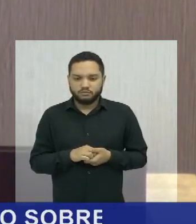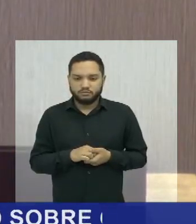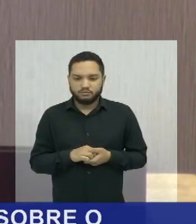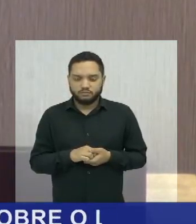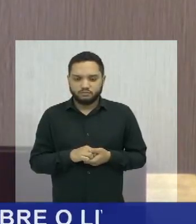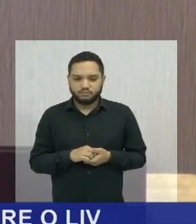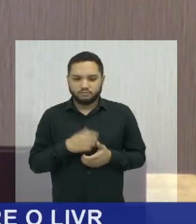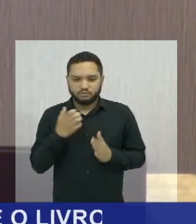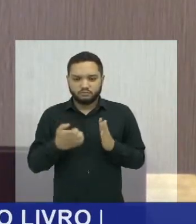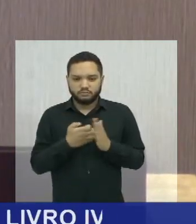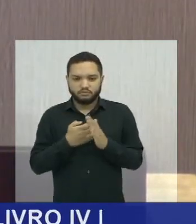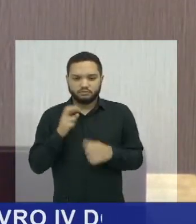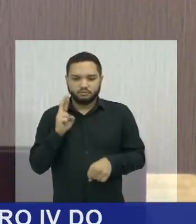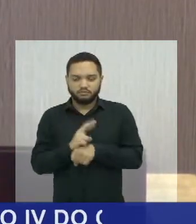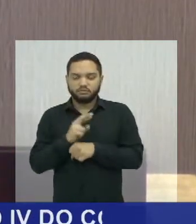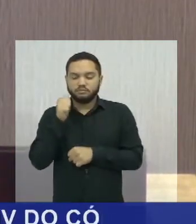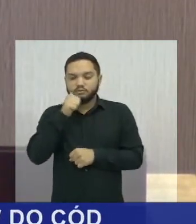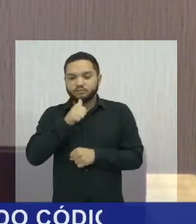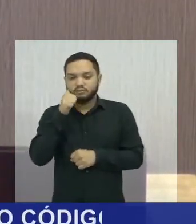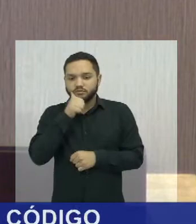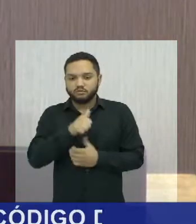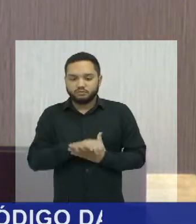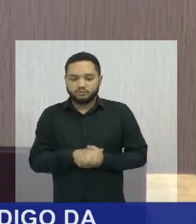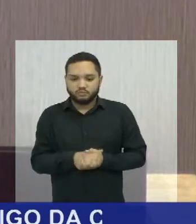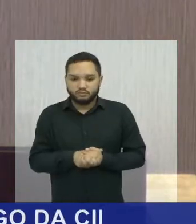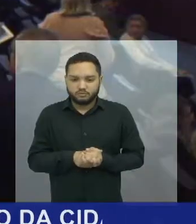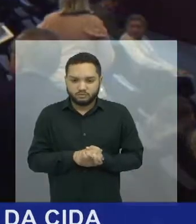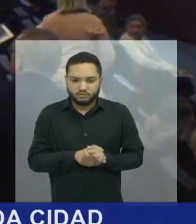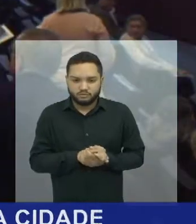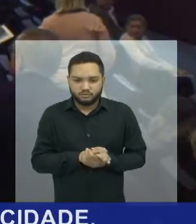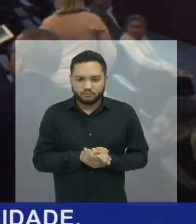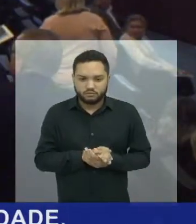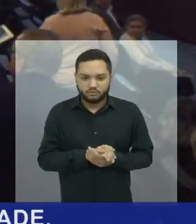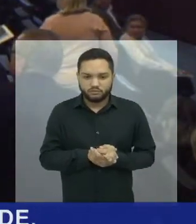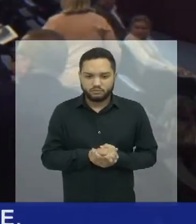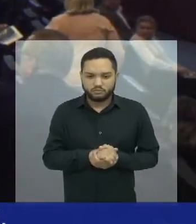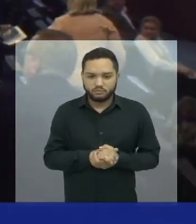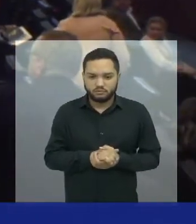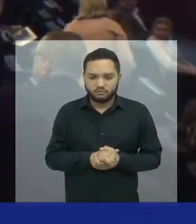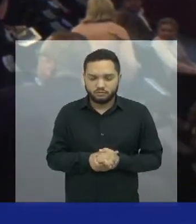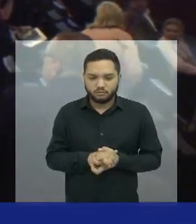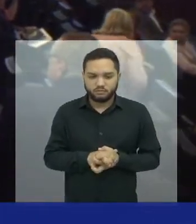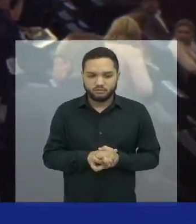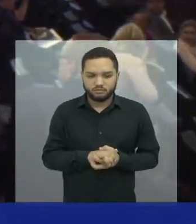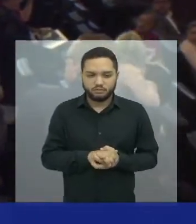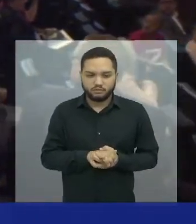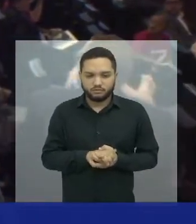presentes, representadas por mulheres. Representadas por mulheres.